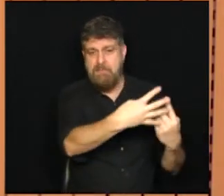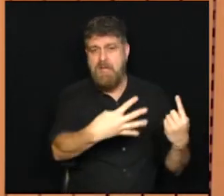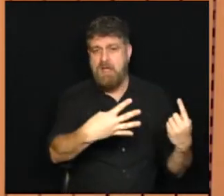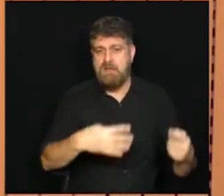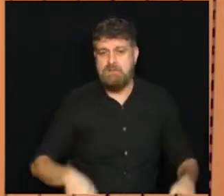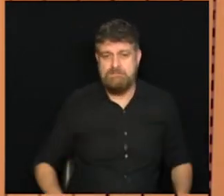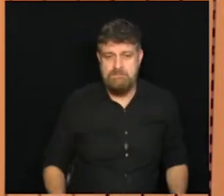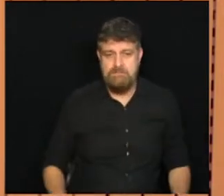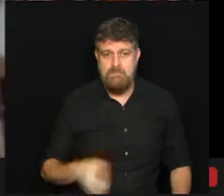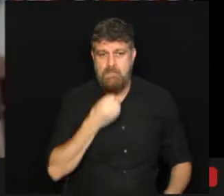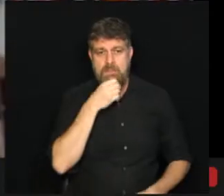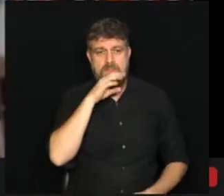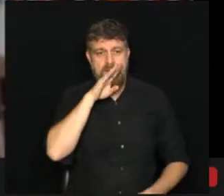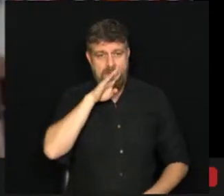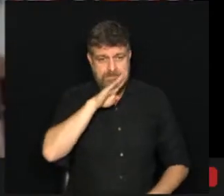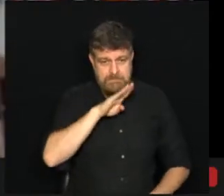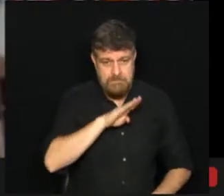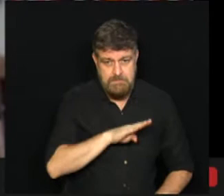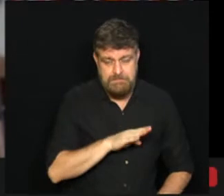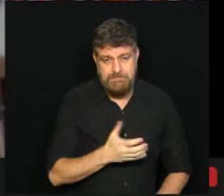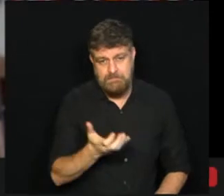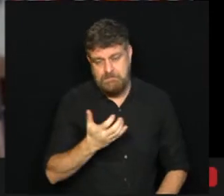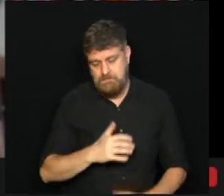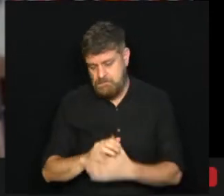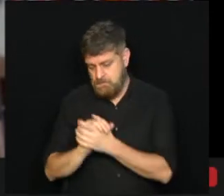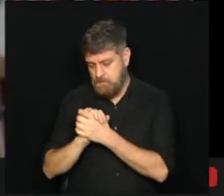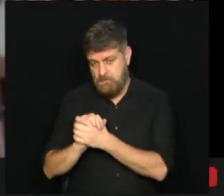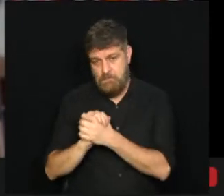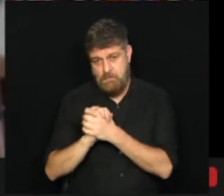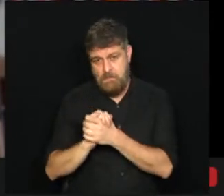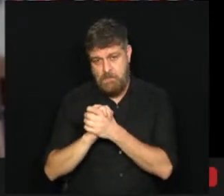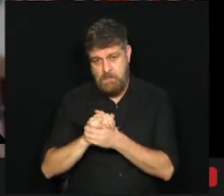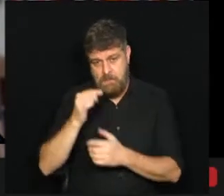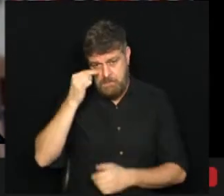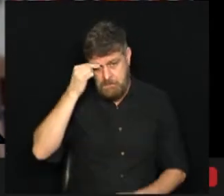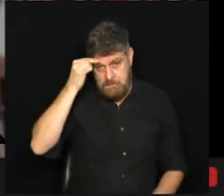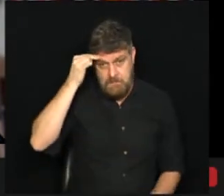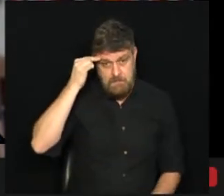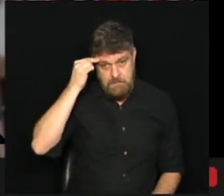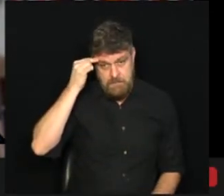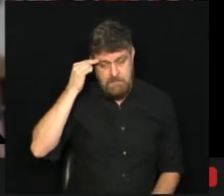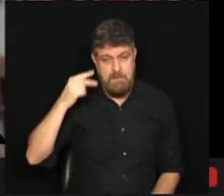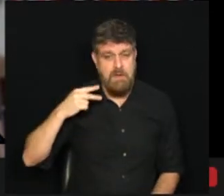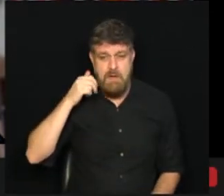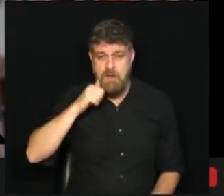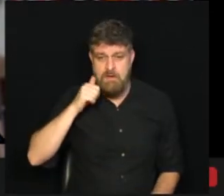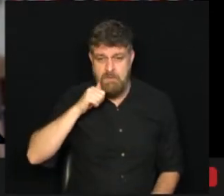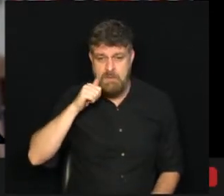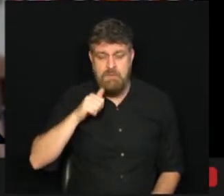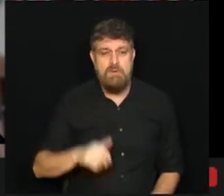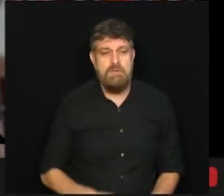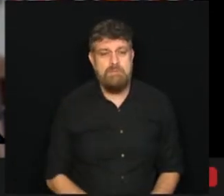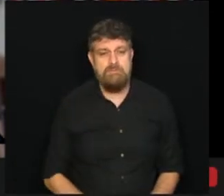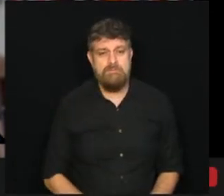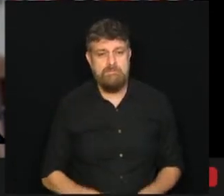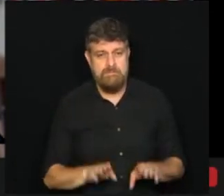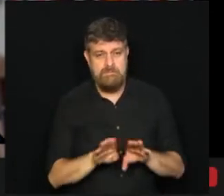Bom, boa tarde. Eu quero cumprimentar a presidente da Comissão de Direitos Humanos, vereadora Paola Miguel.